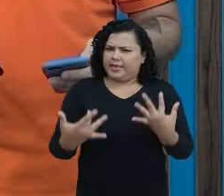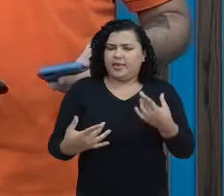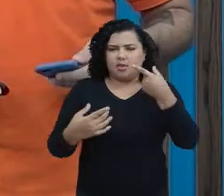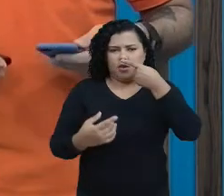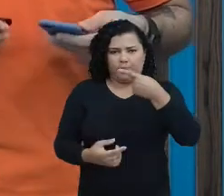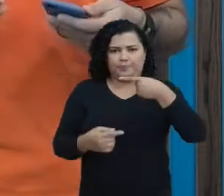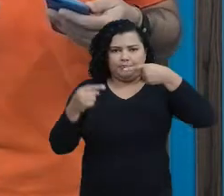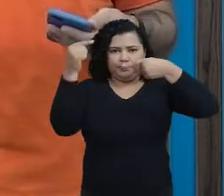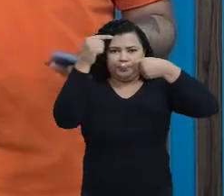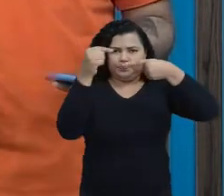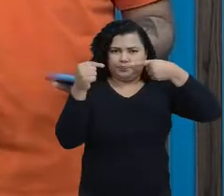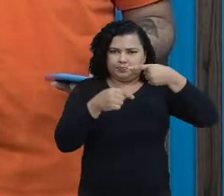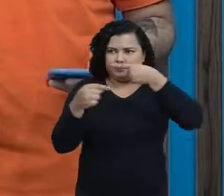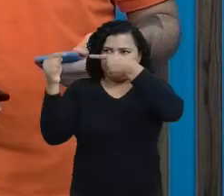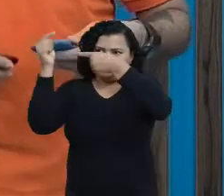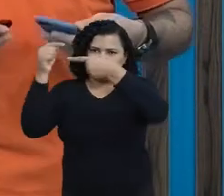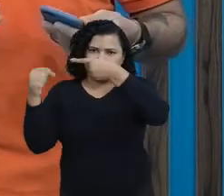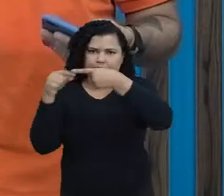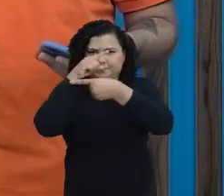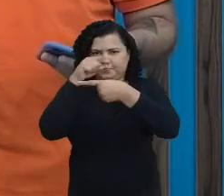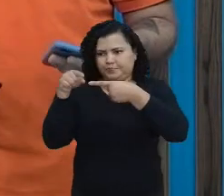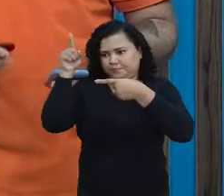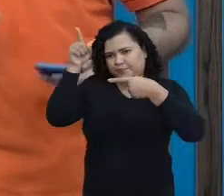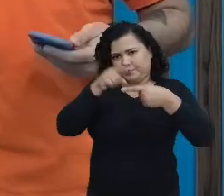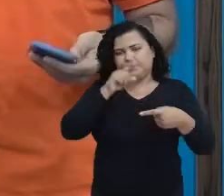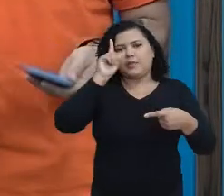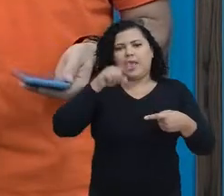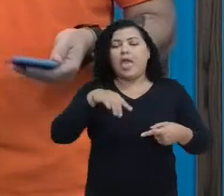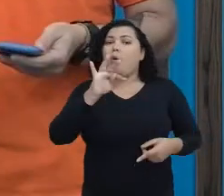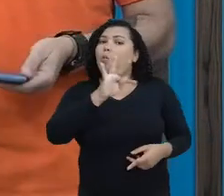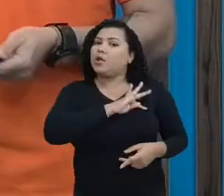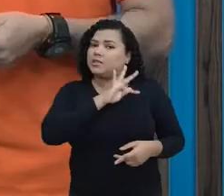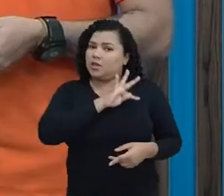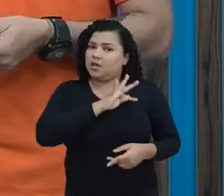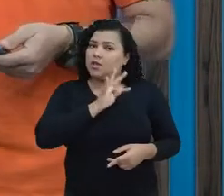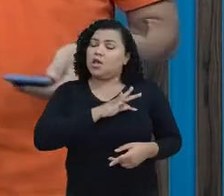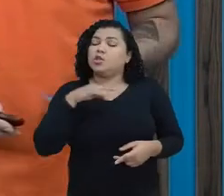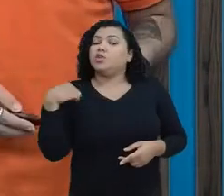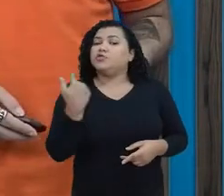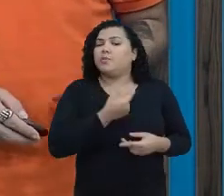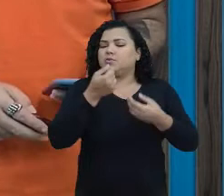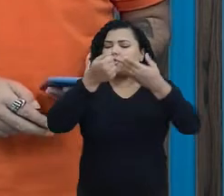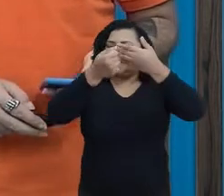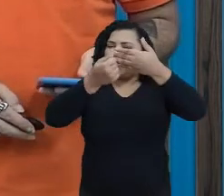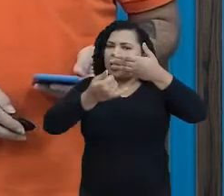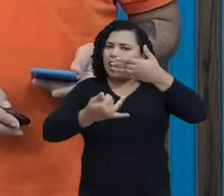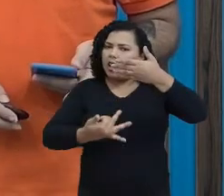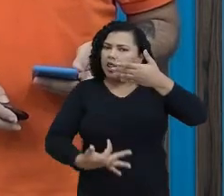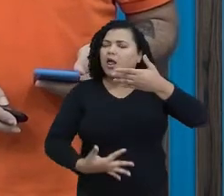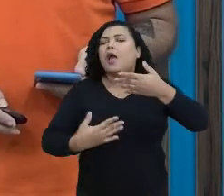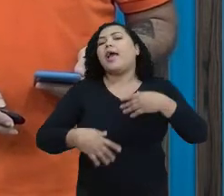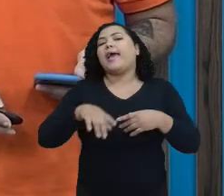extremos é uma técnica, tá certo? A gente vai tentar descrever essa técnica para resolver